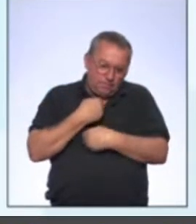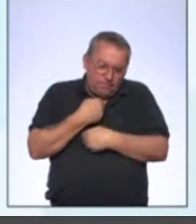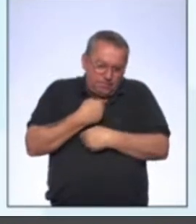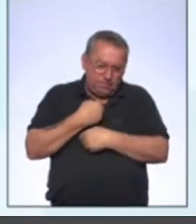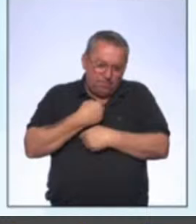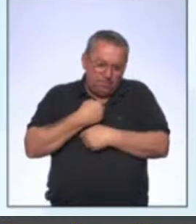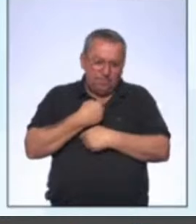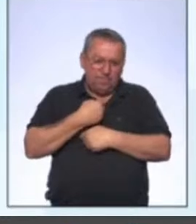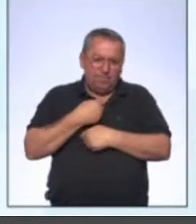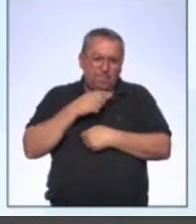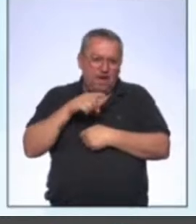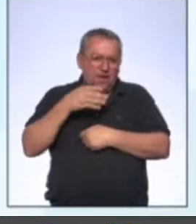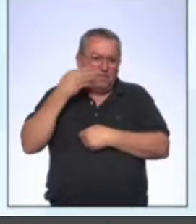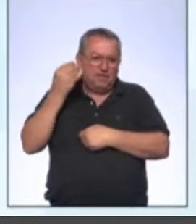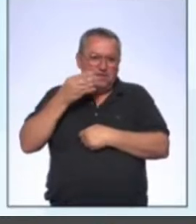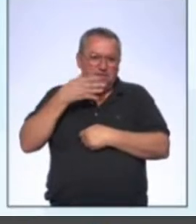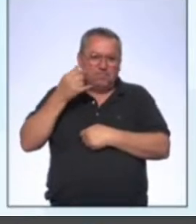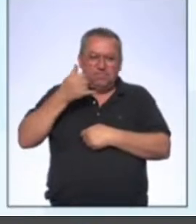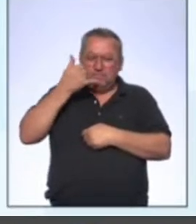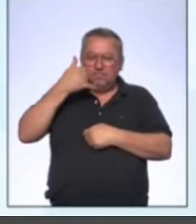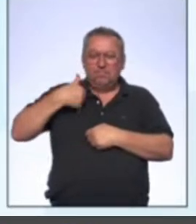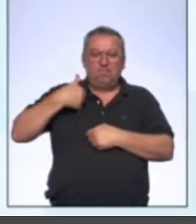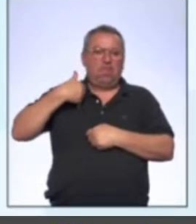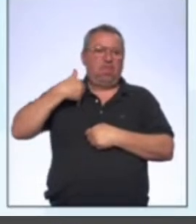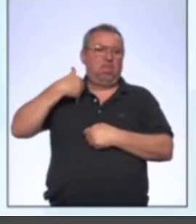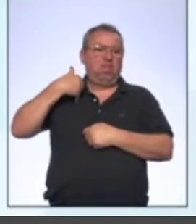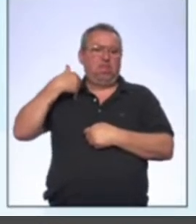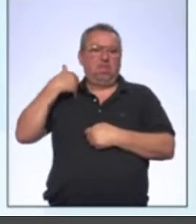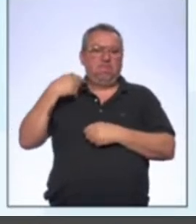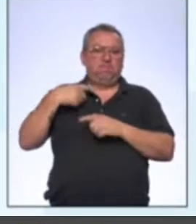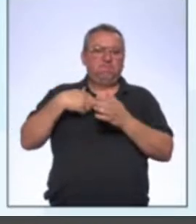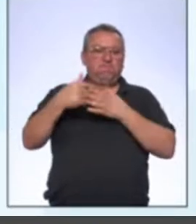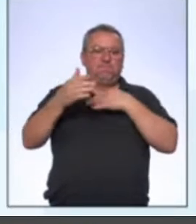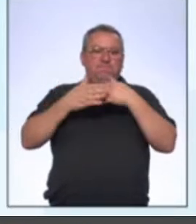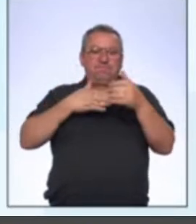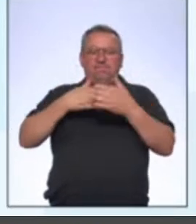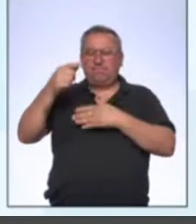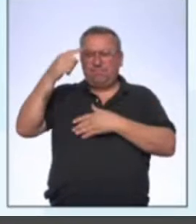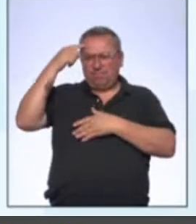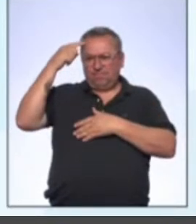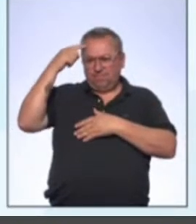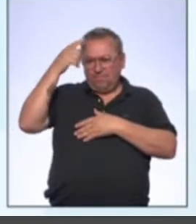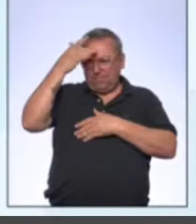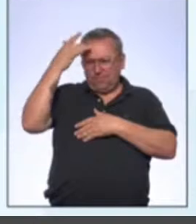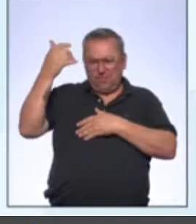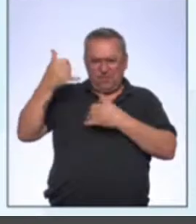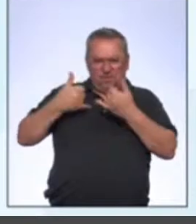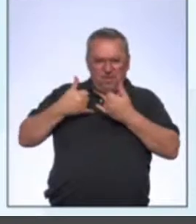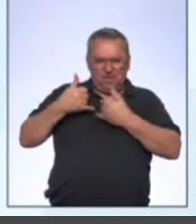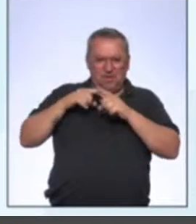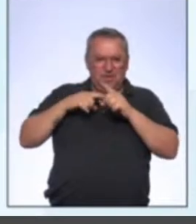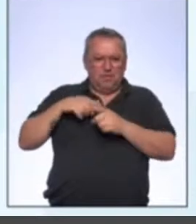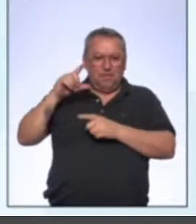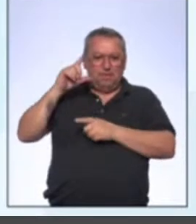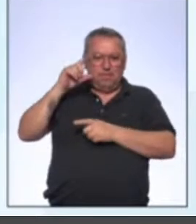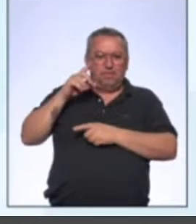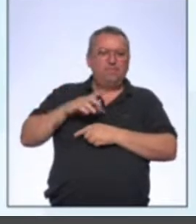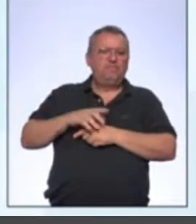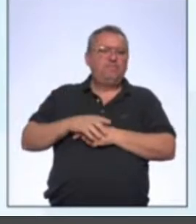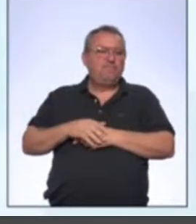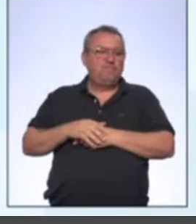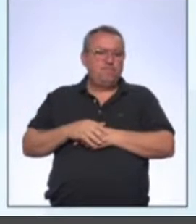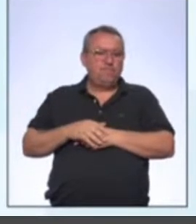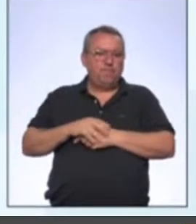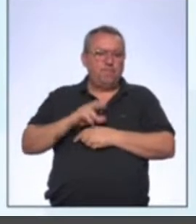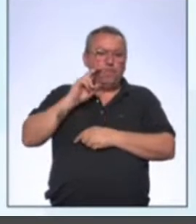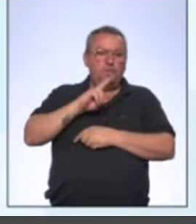indiferença. Era um gato muito orgulhoso. Pouco lhe importava o que pensavam dele. Até piscou, num gesto um pouco